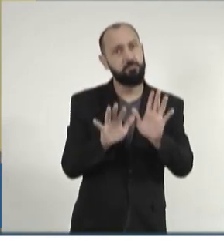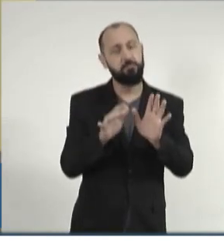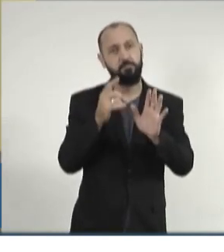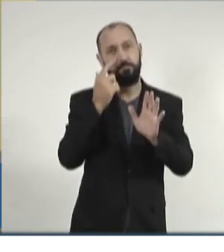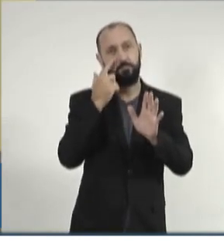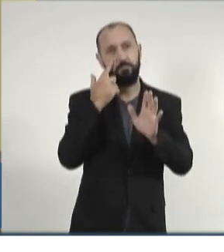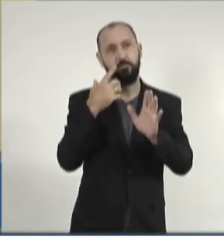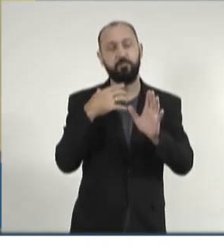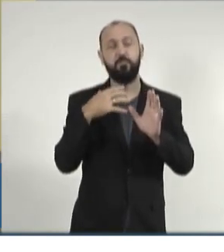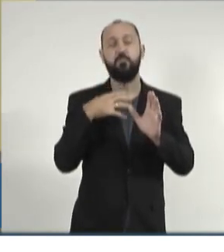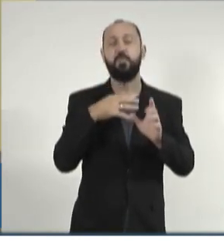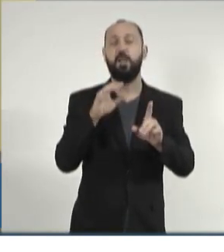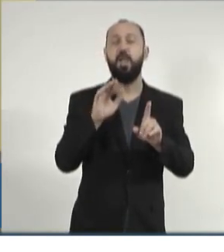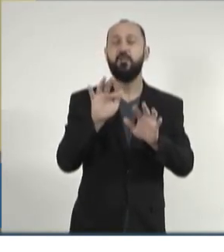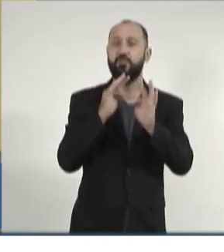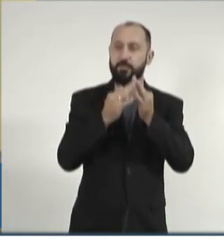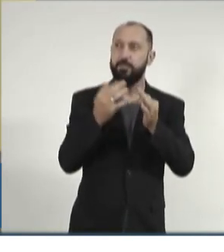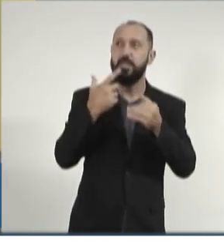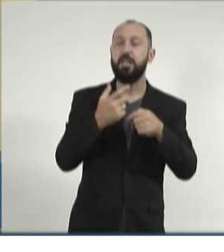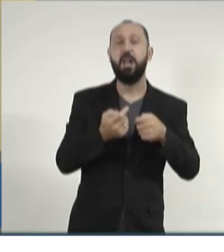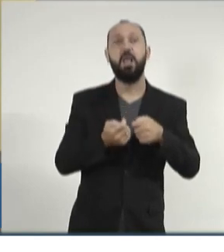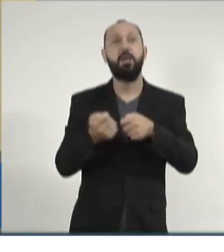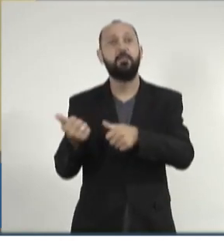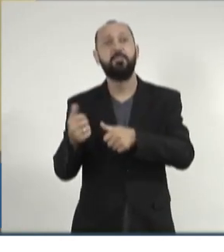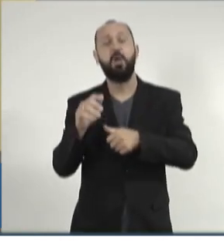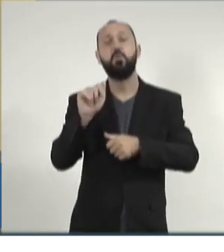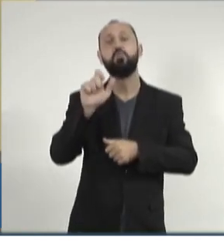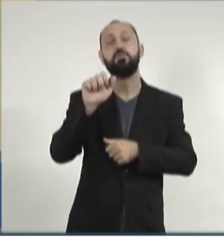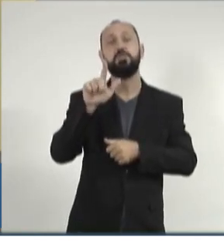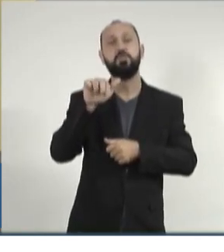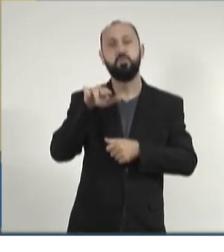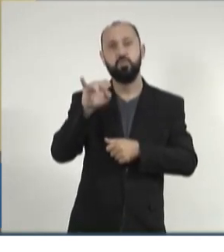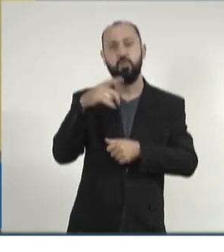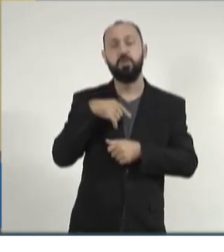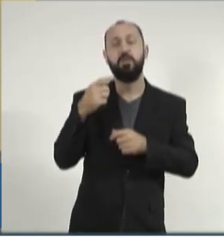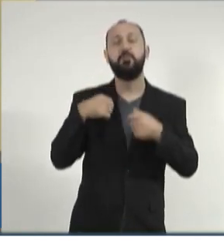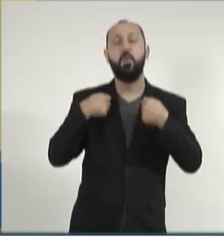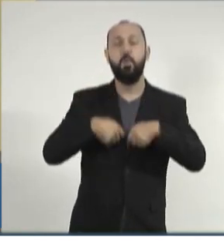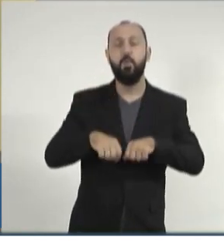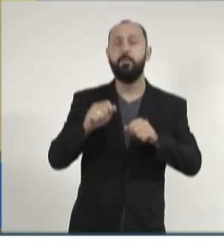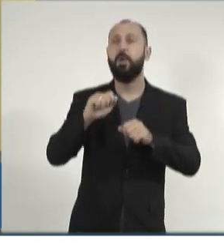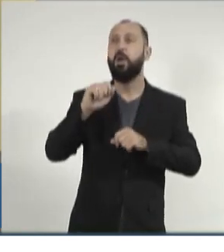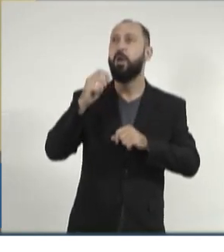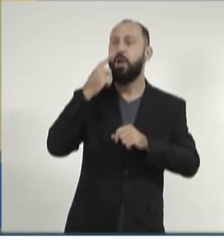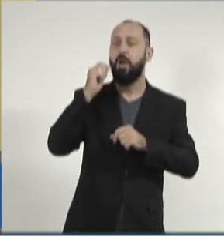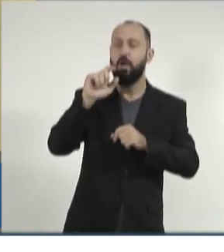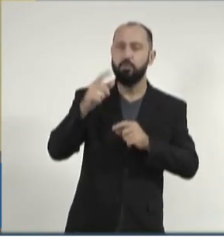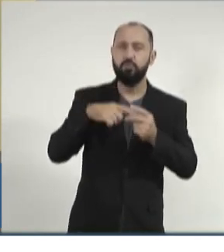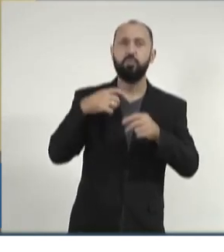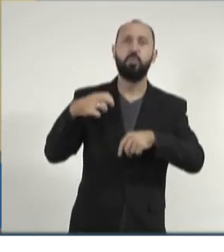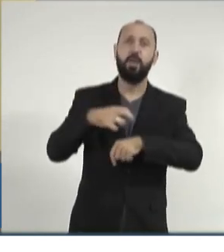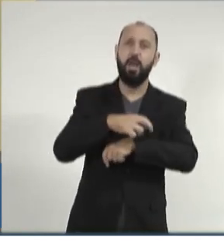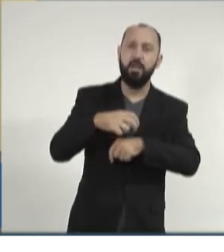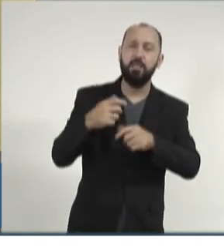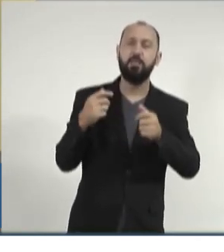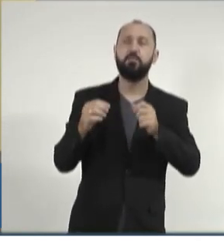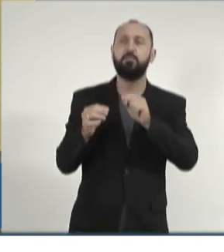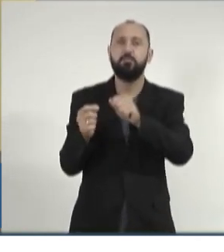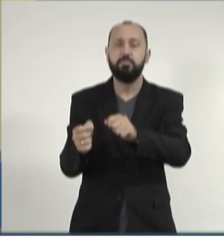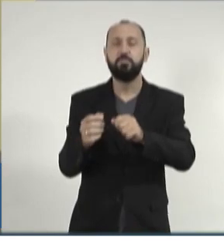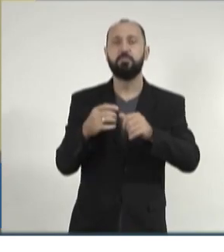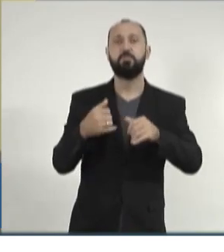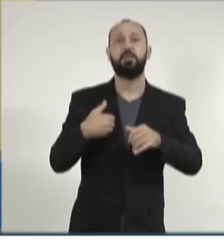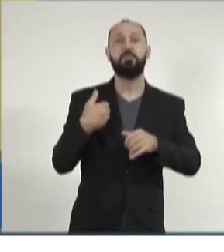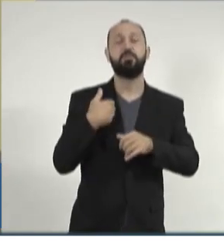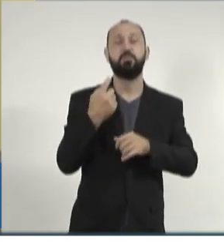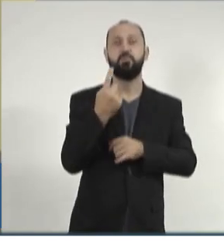quando a família do Alcione ele nasceu, todo mundo que foi visitar o Alcione também levou roupa azul, levou ursinho, levou carrinho. E no